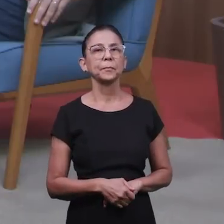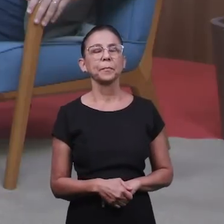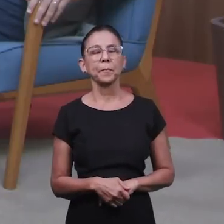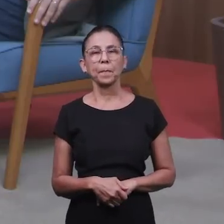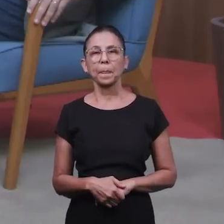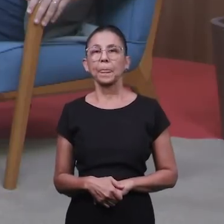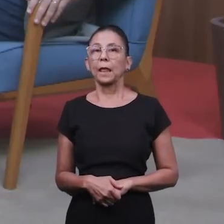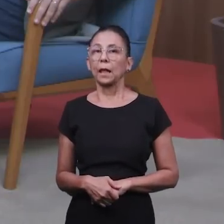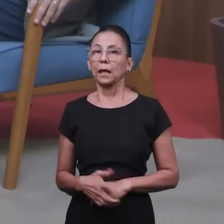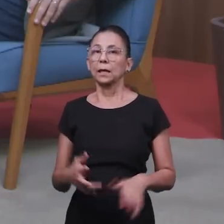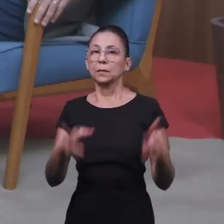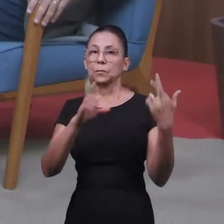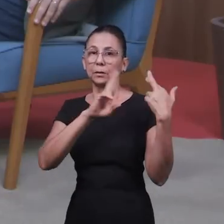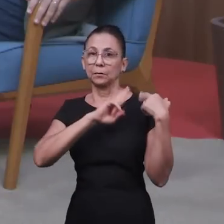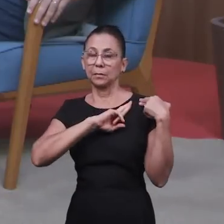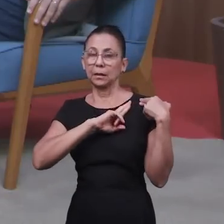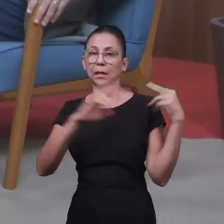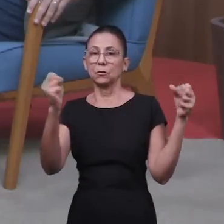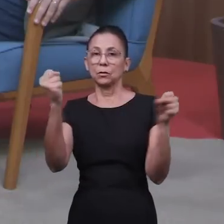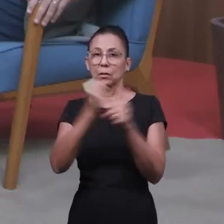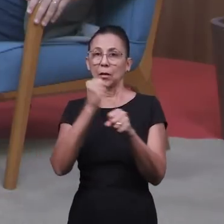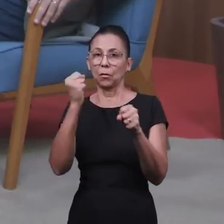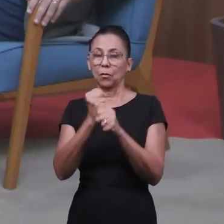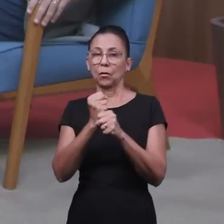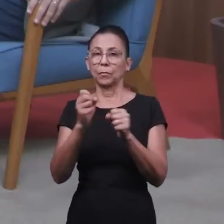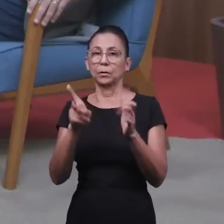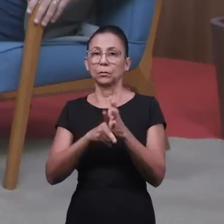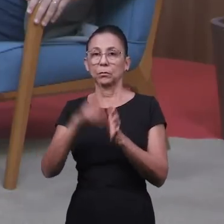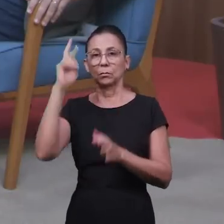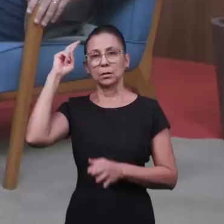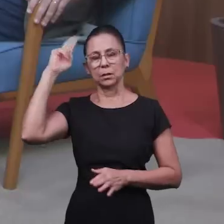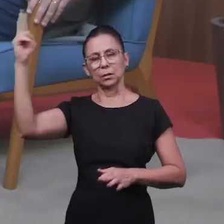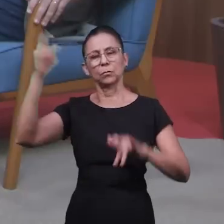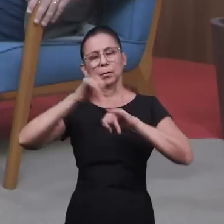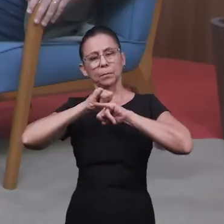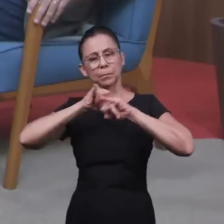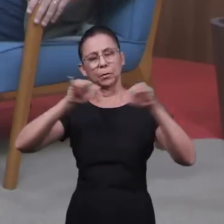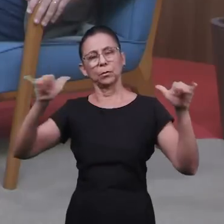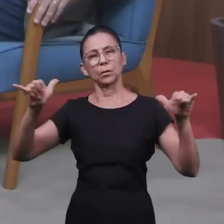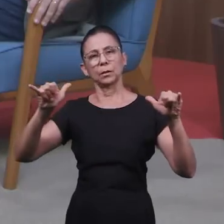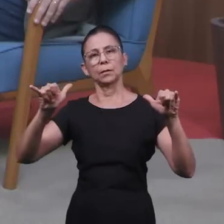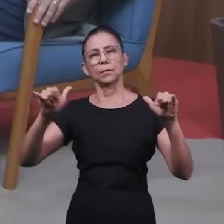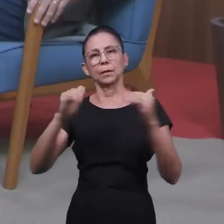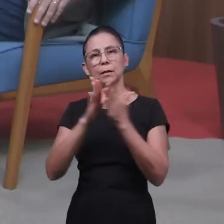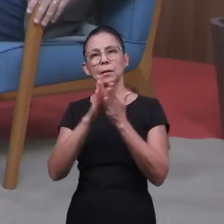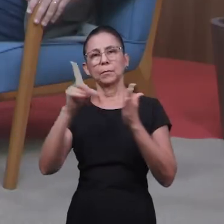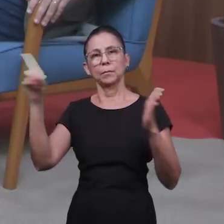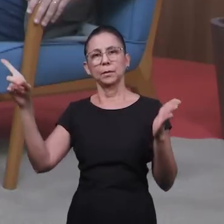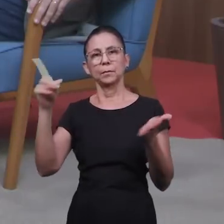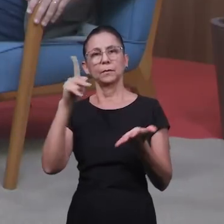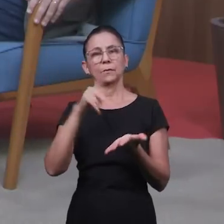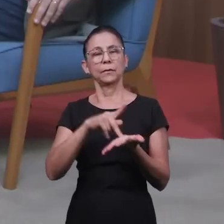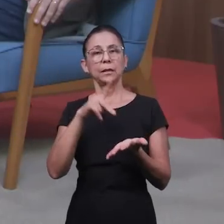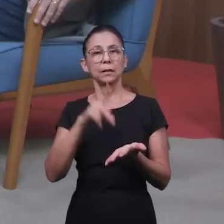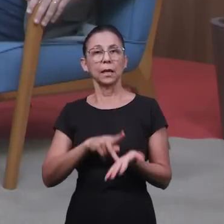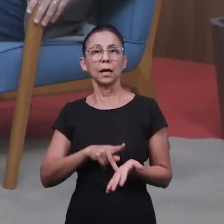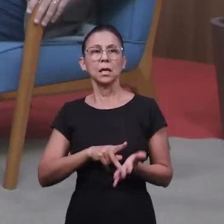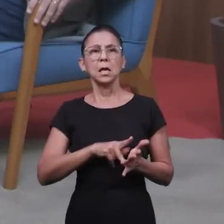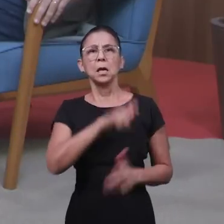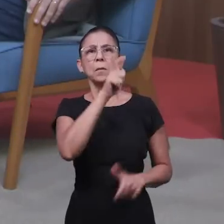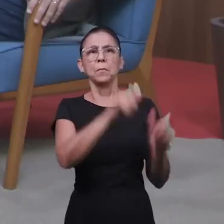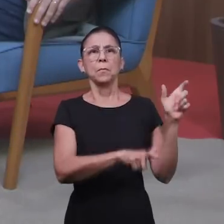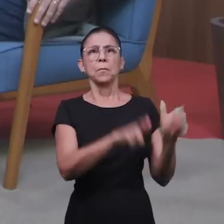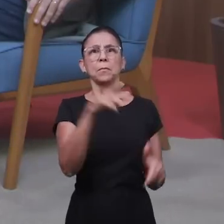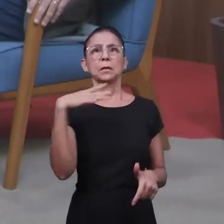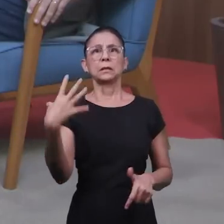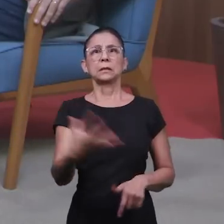é exatamente proclamar essa verdade e a palavra, e quantos têm sido resgatados